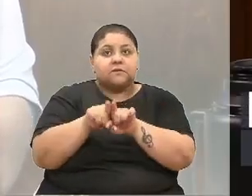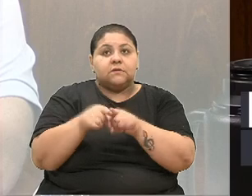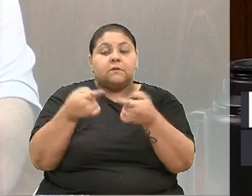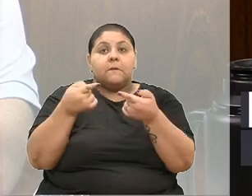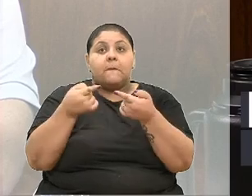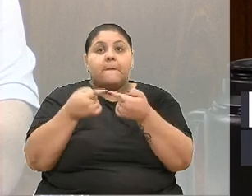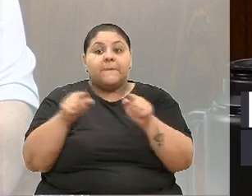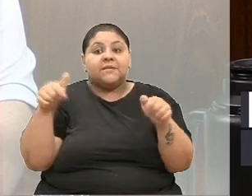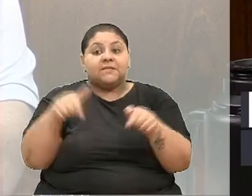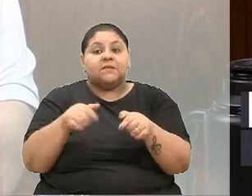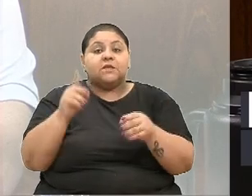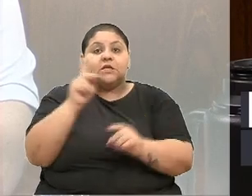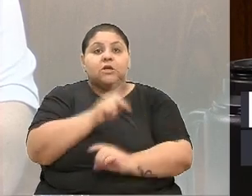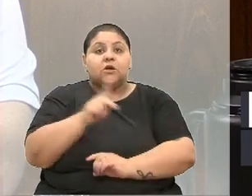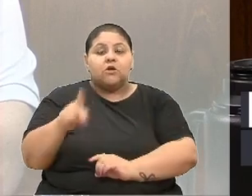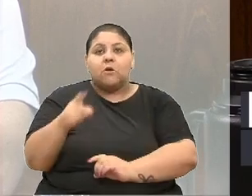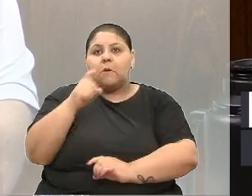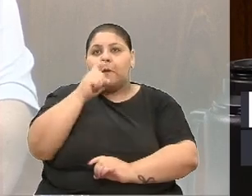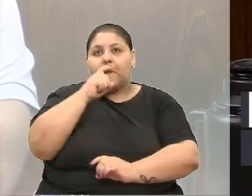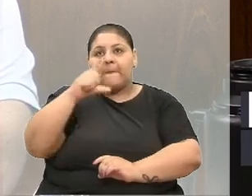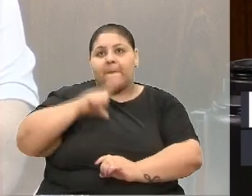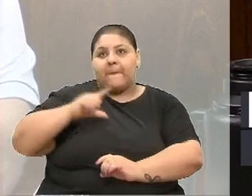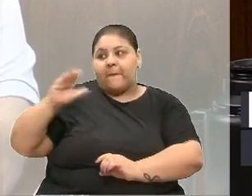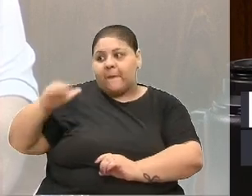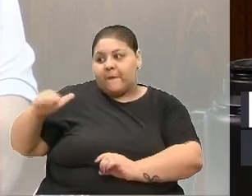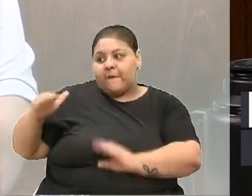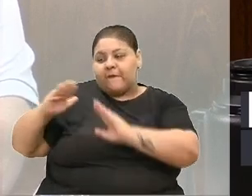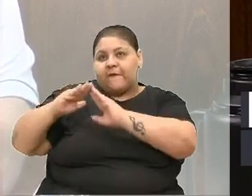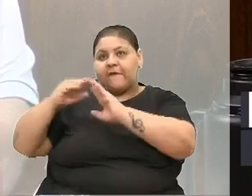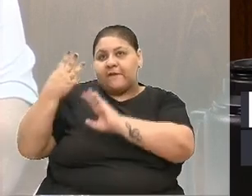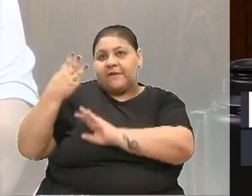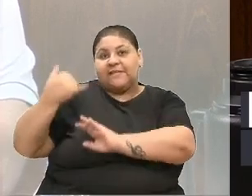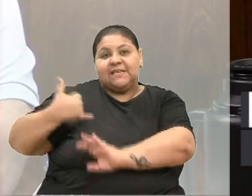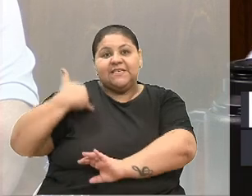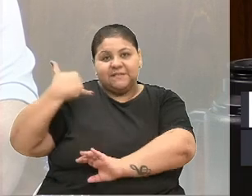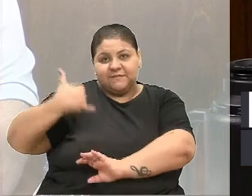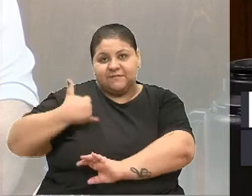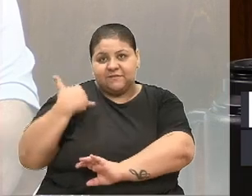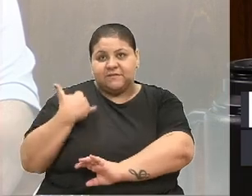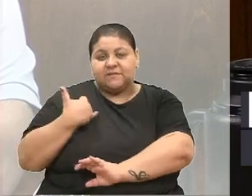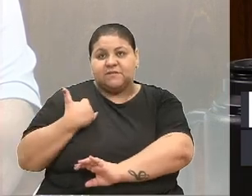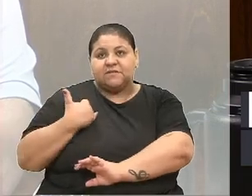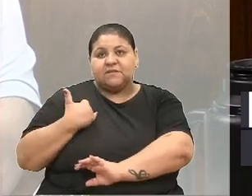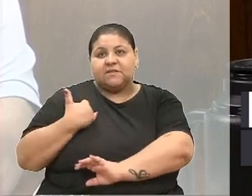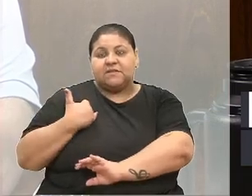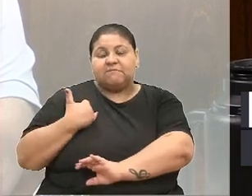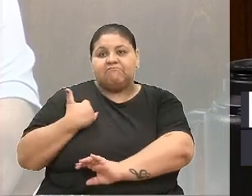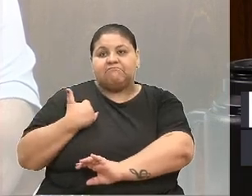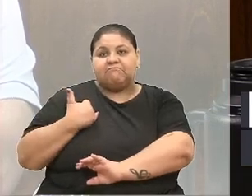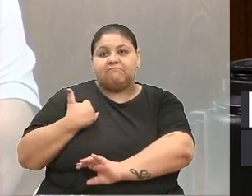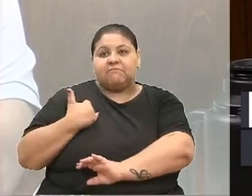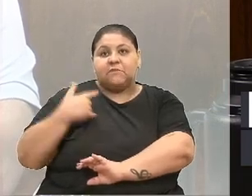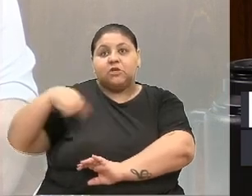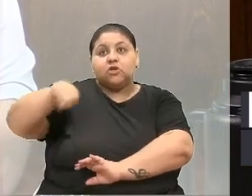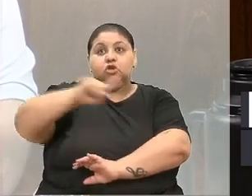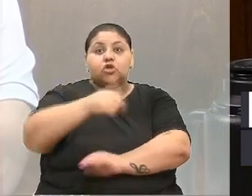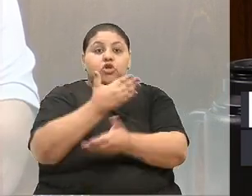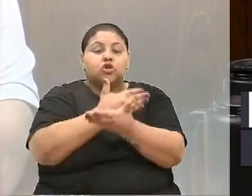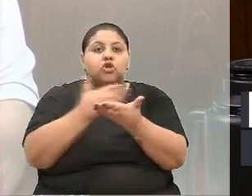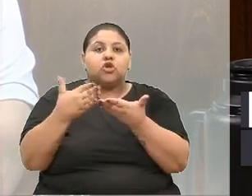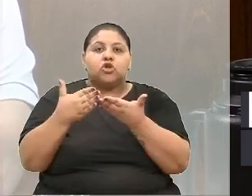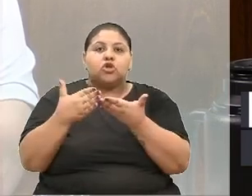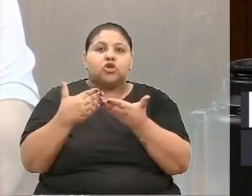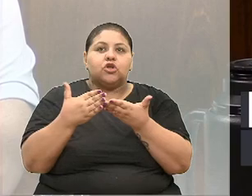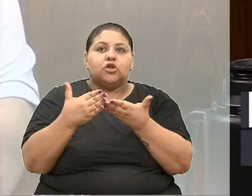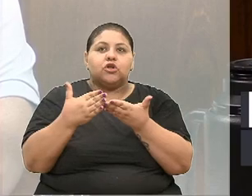como professor, né? Como pai, eu tenho um pequenininho em casa de 3 anos, o Miguel, que vira e mexe está por aqui também. E nós começamos a nos